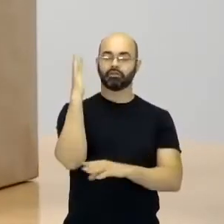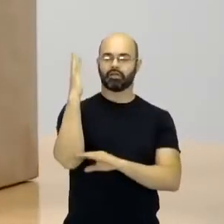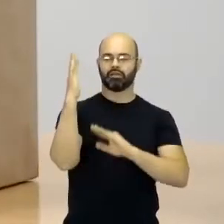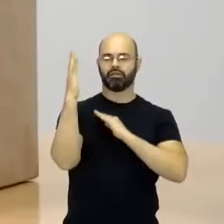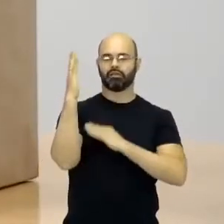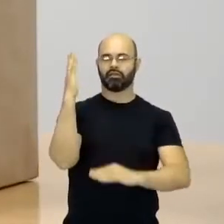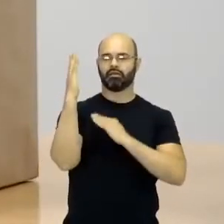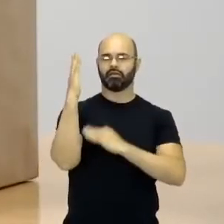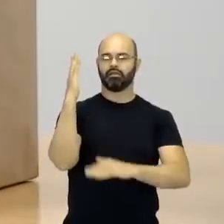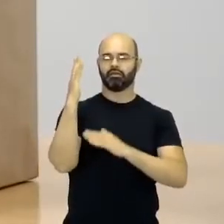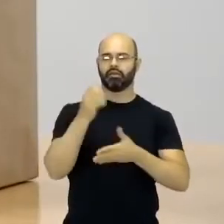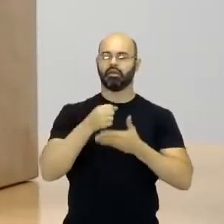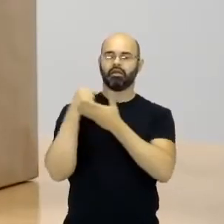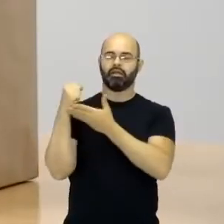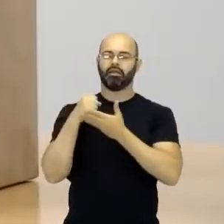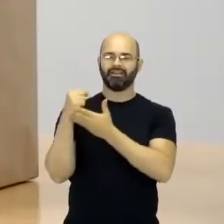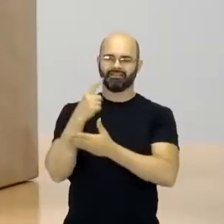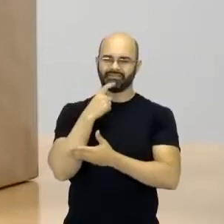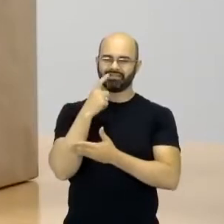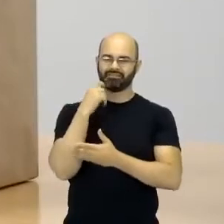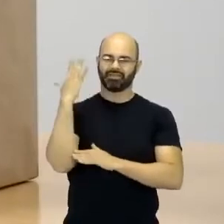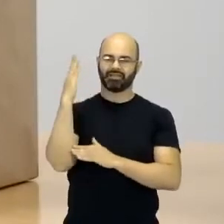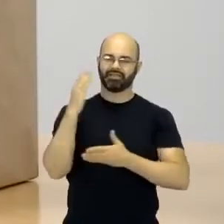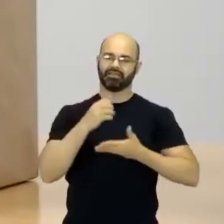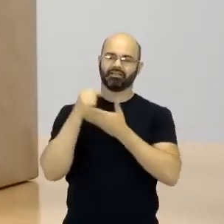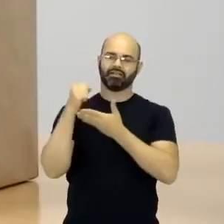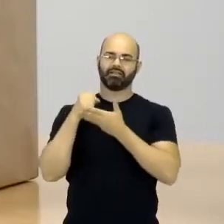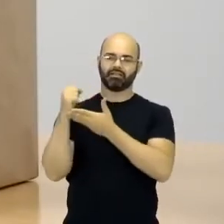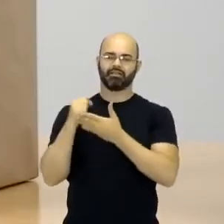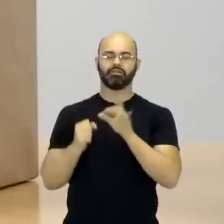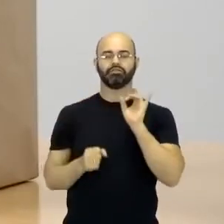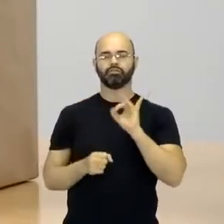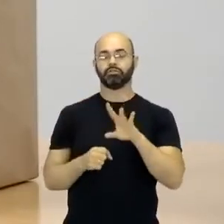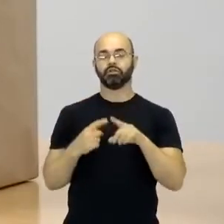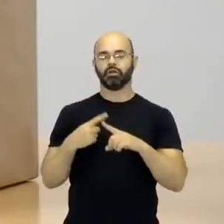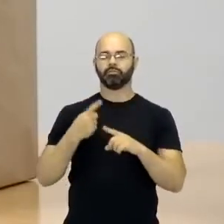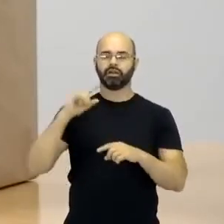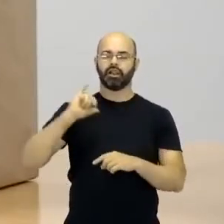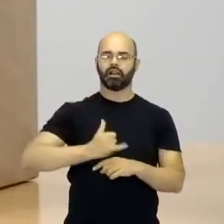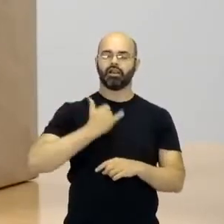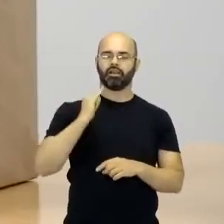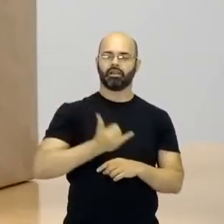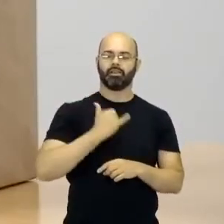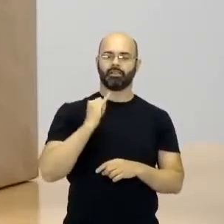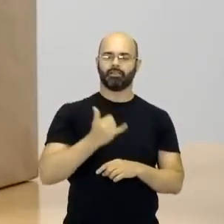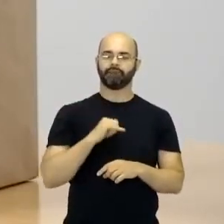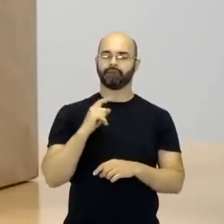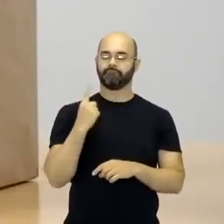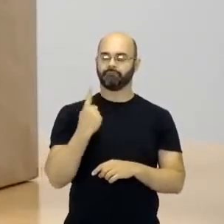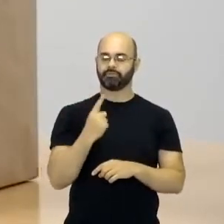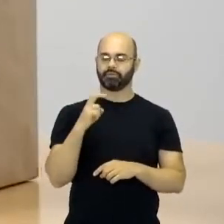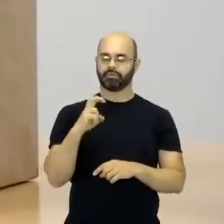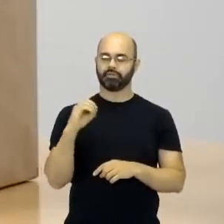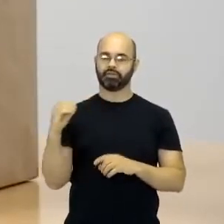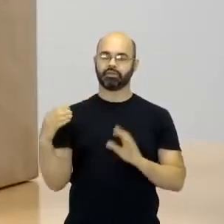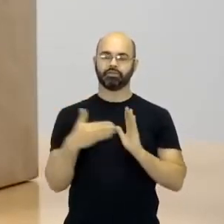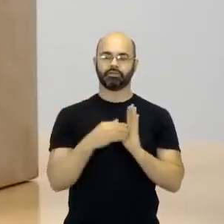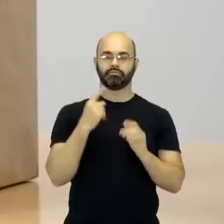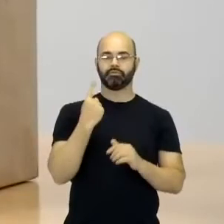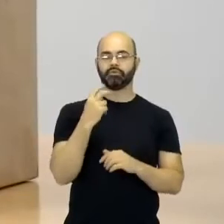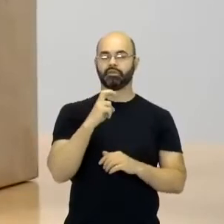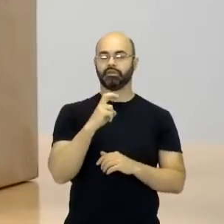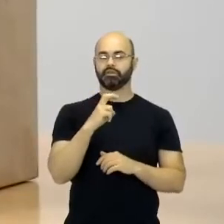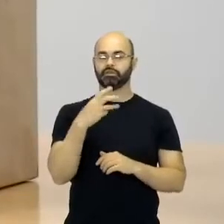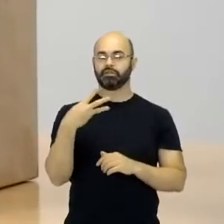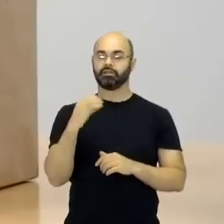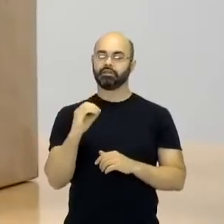de 1500 a 1530 apenas com a exploração do pau-brasil, que nós falamos na última aula,